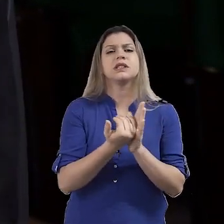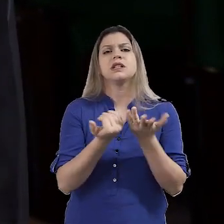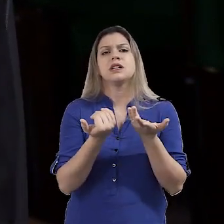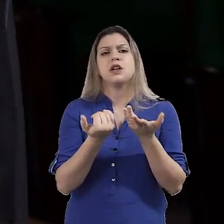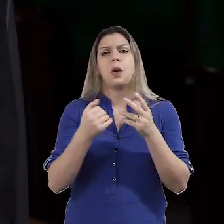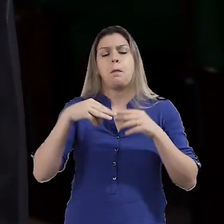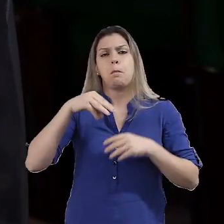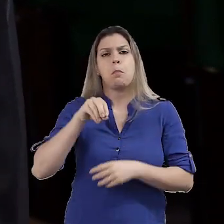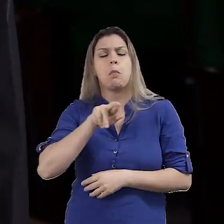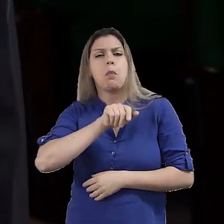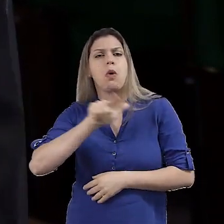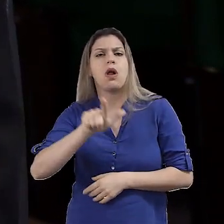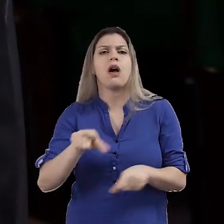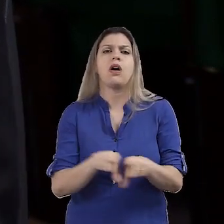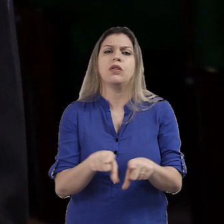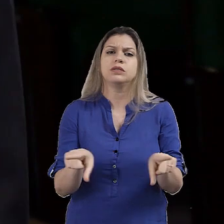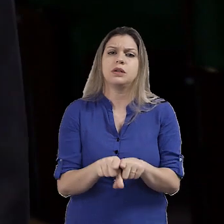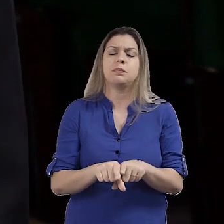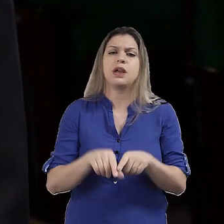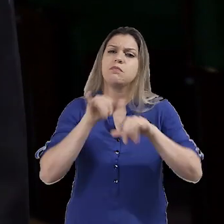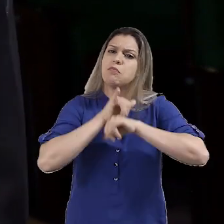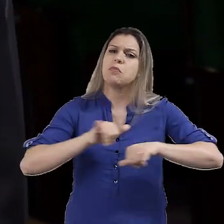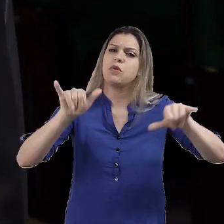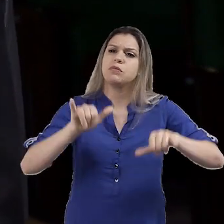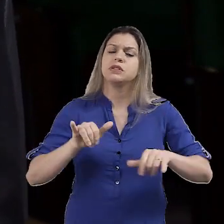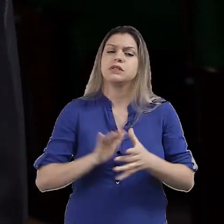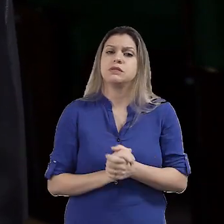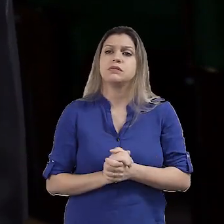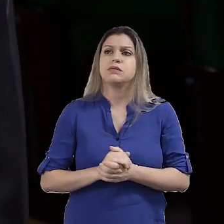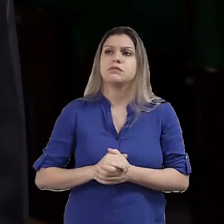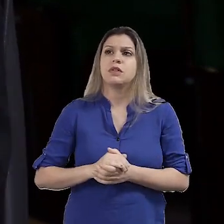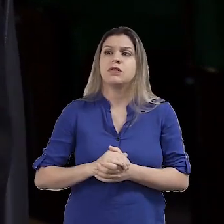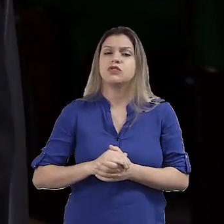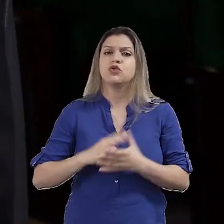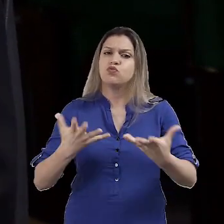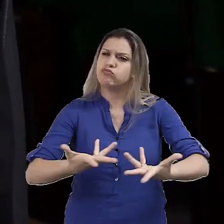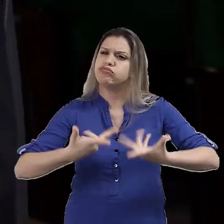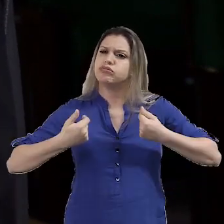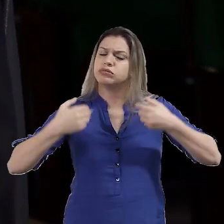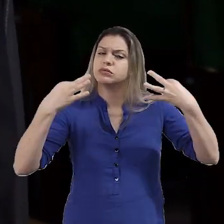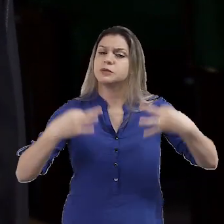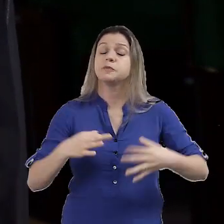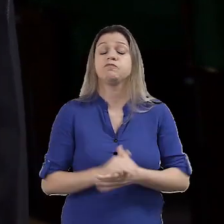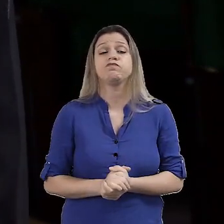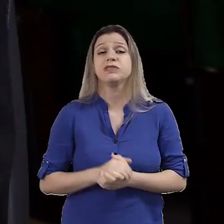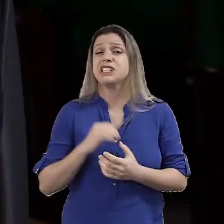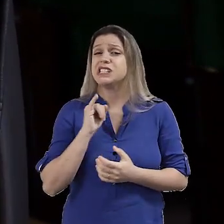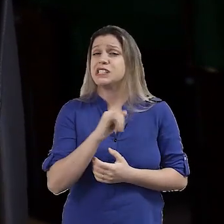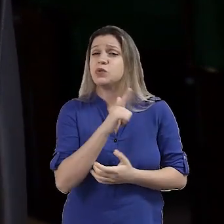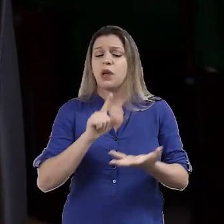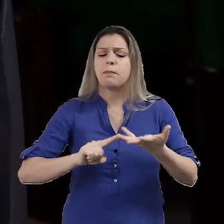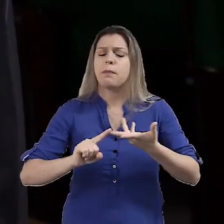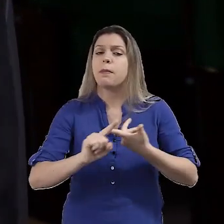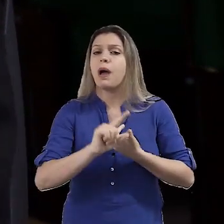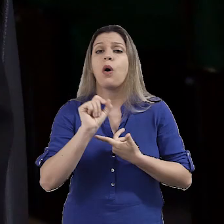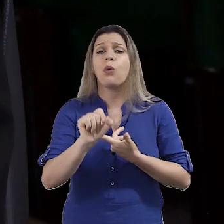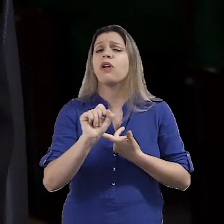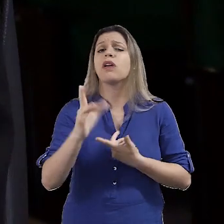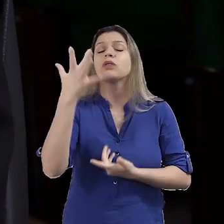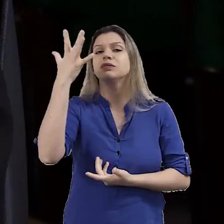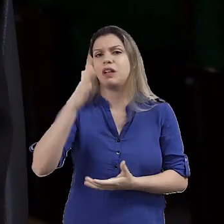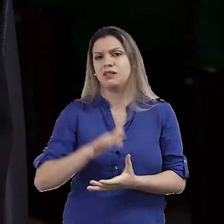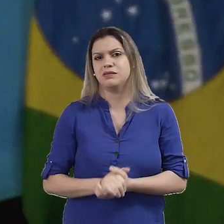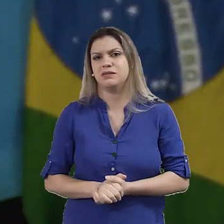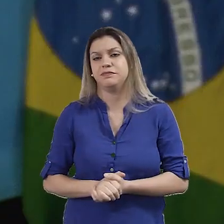da moralidade, publicidade e eficiência. Quando a empresa não cumpre qualquer um desses requisitos, ou talvez até todos, o